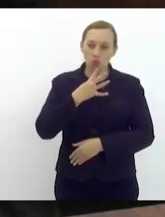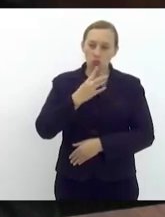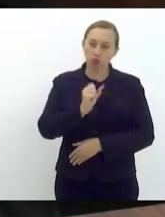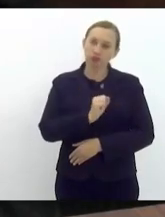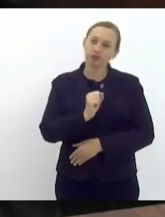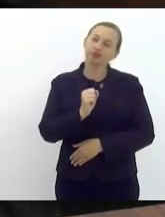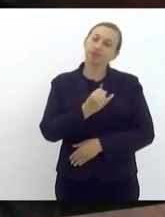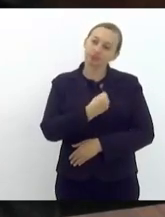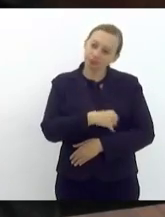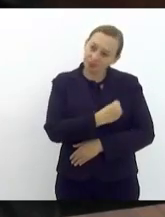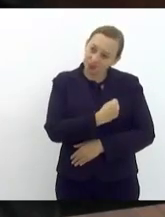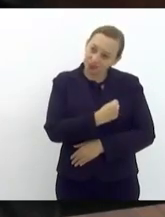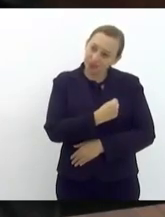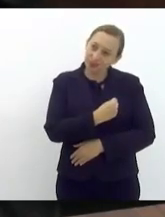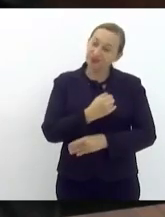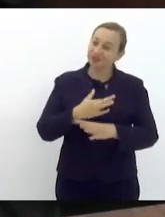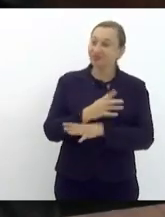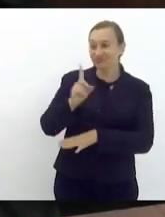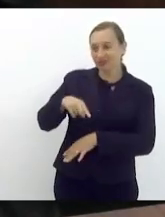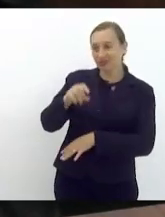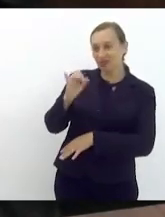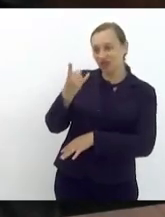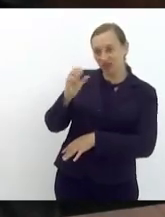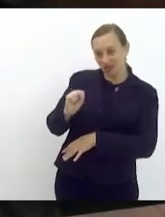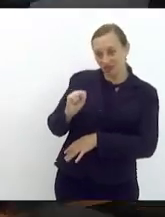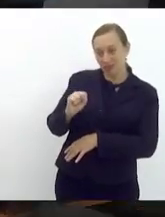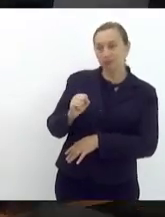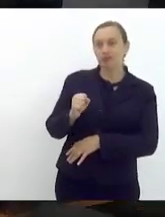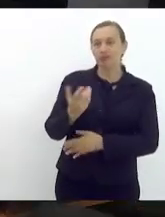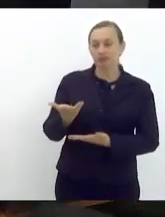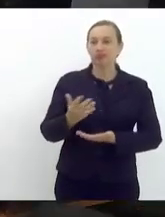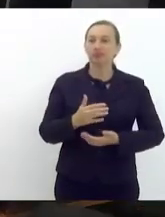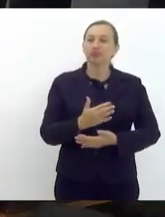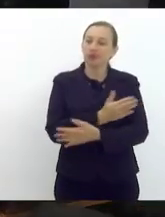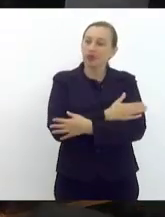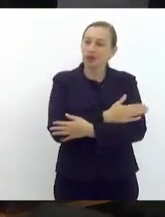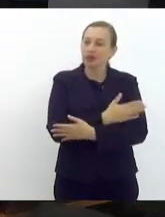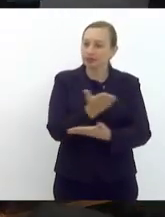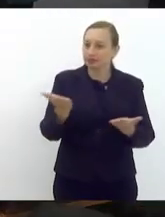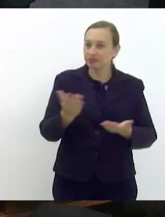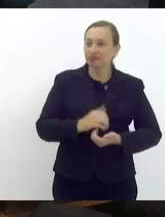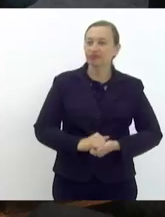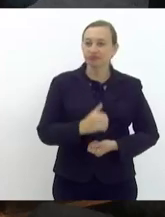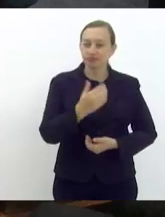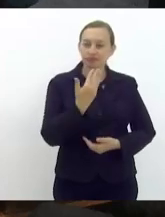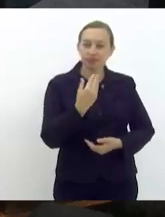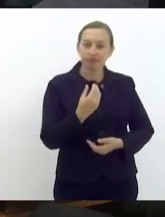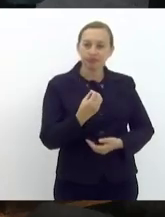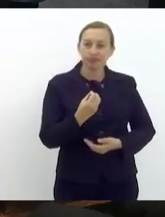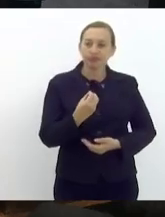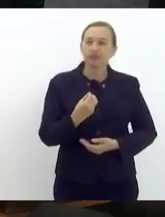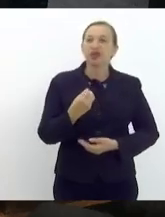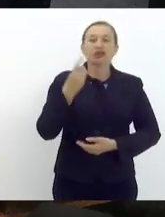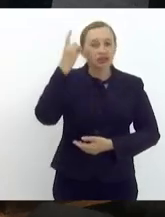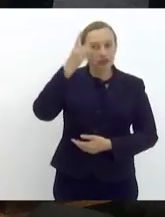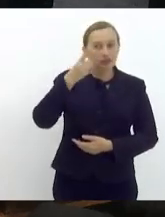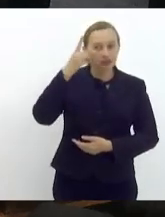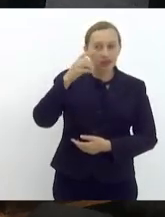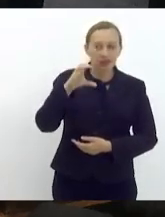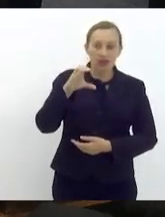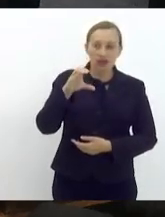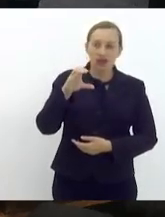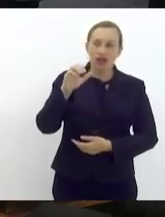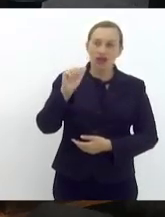de Meriti. Tá, Charles? Chico Machado. Voto sim por você. Obrigado, um abraço. Voto. Obrigado, deputado Brazão. Deputada Carla